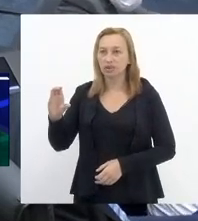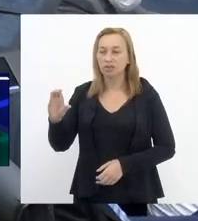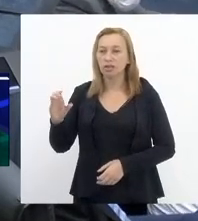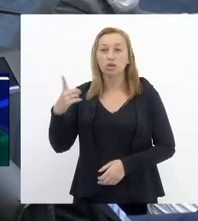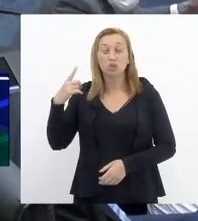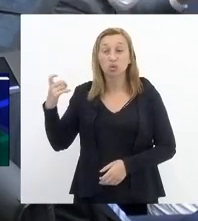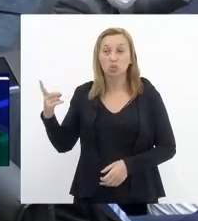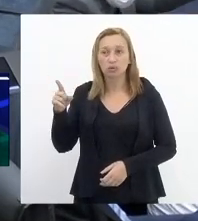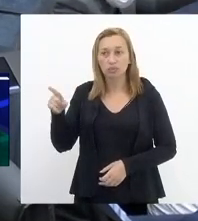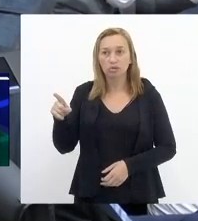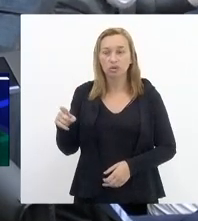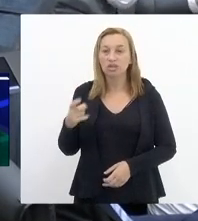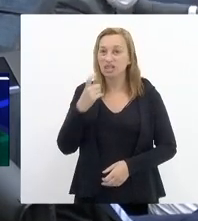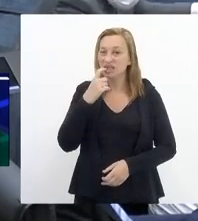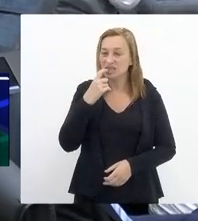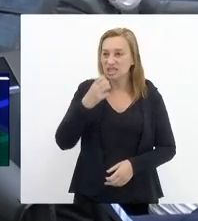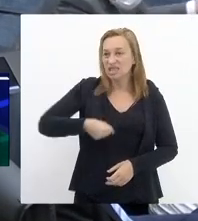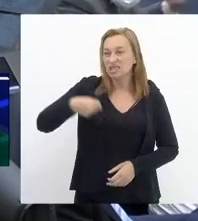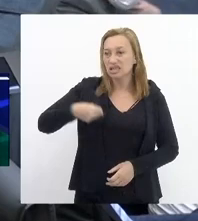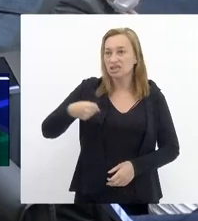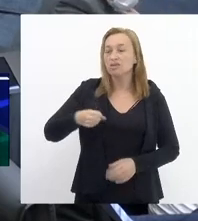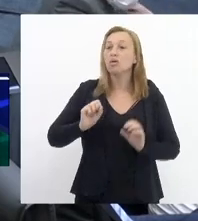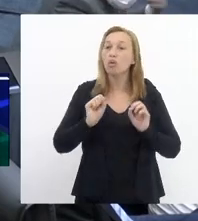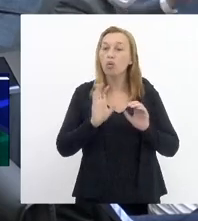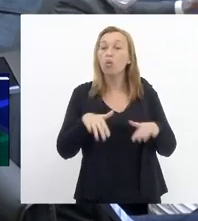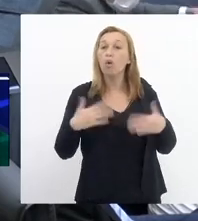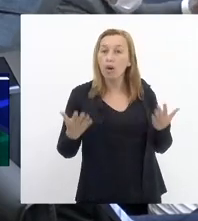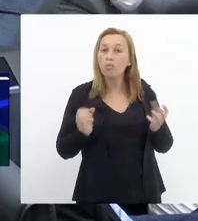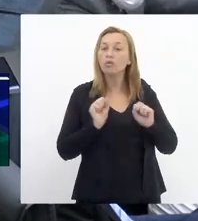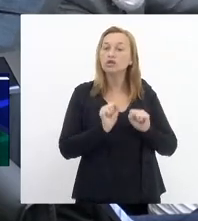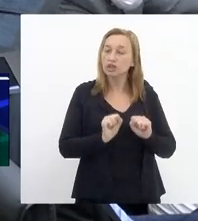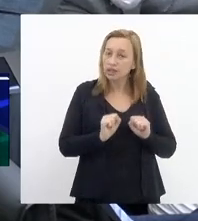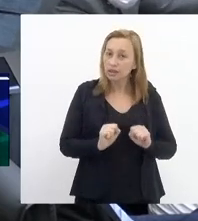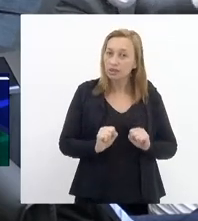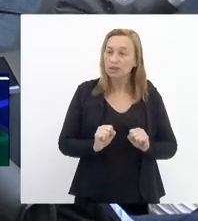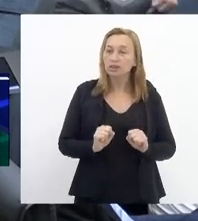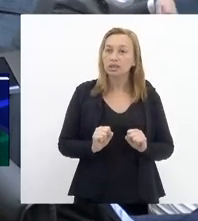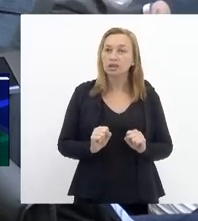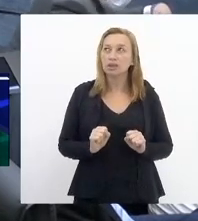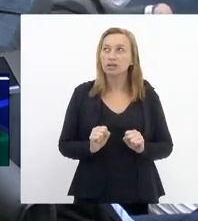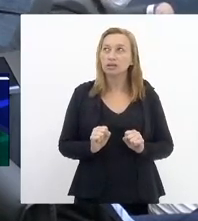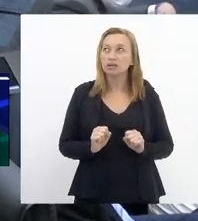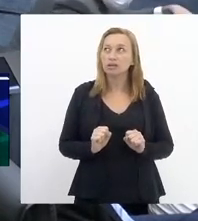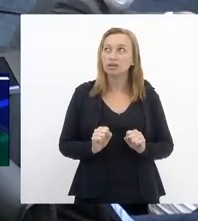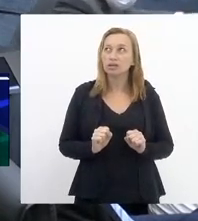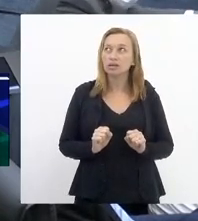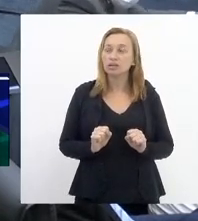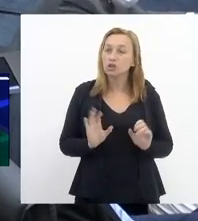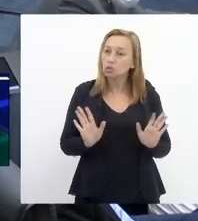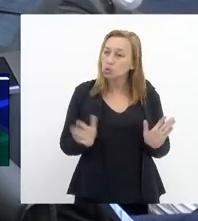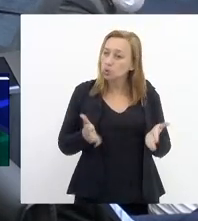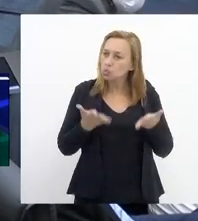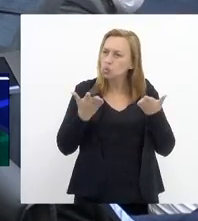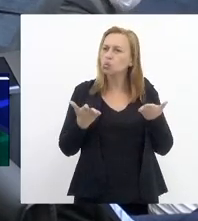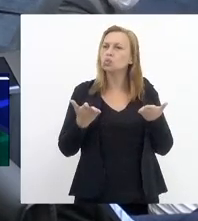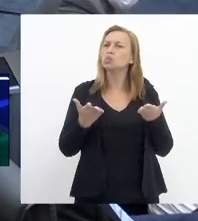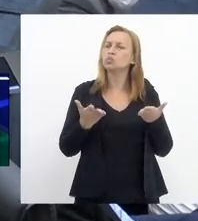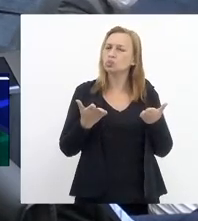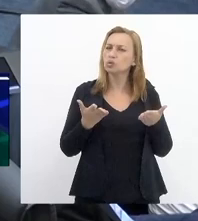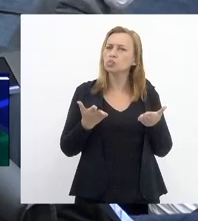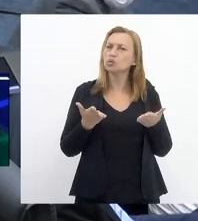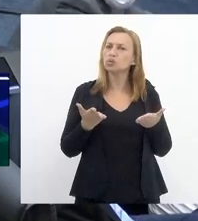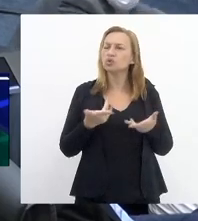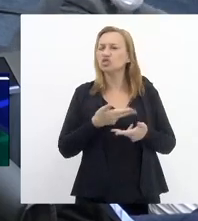Das embalagens, qual é de quais poderíamos e deveríamos estimular consórcios de